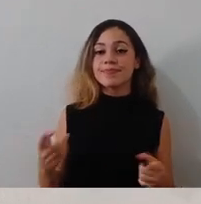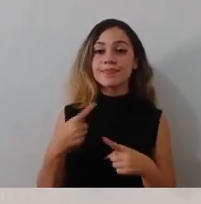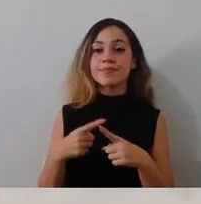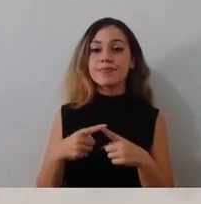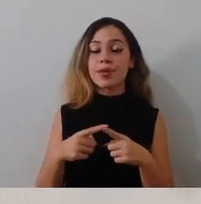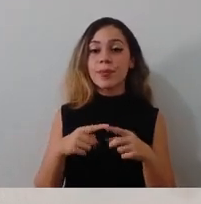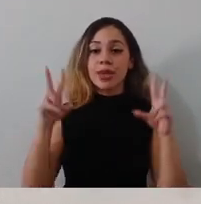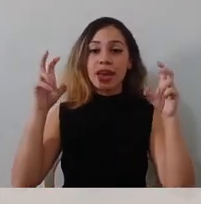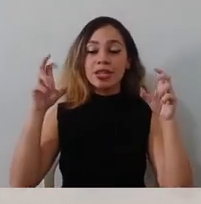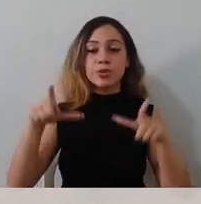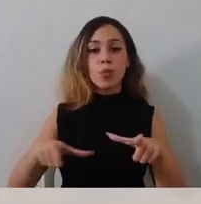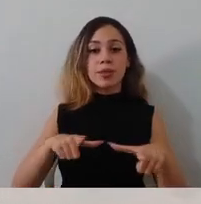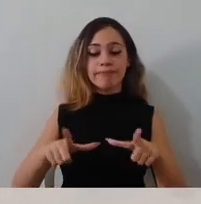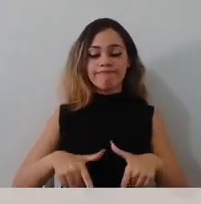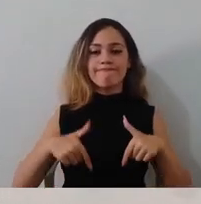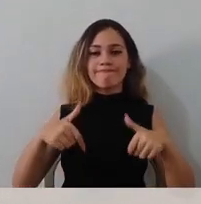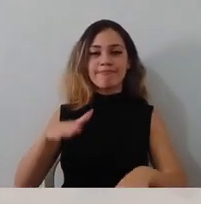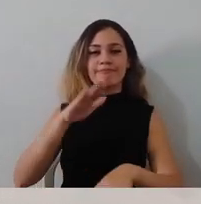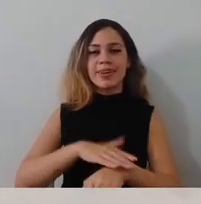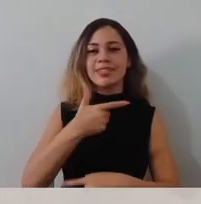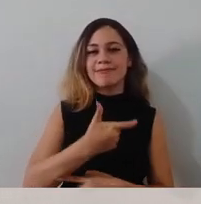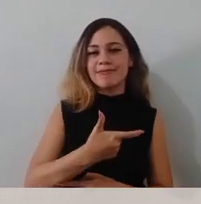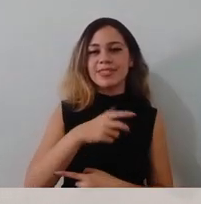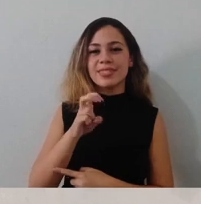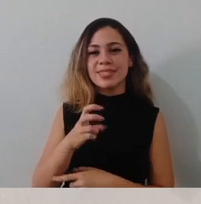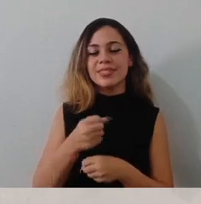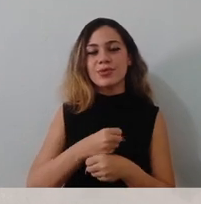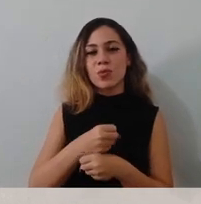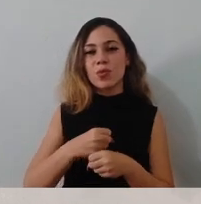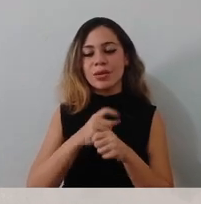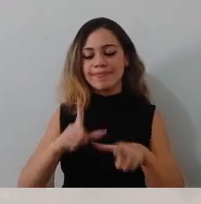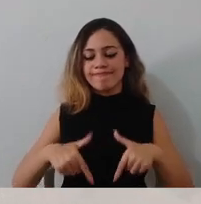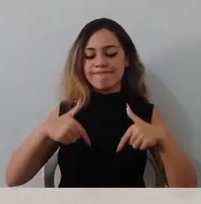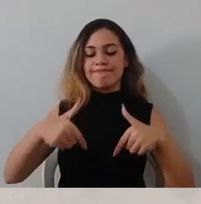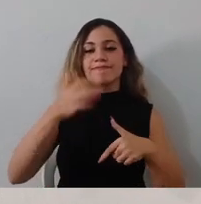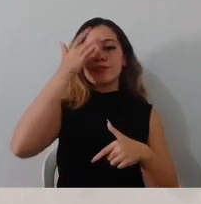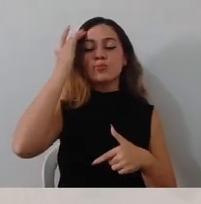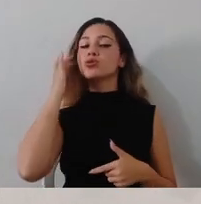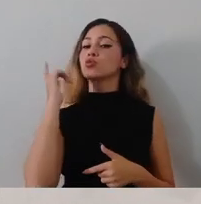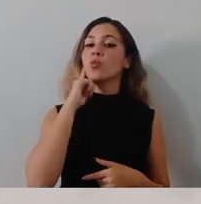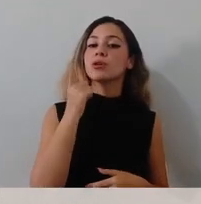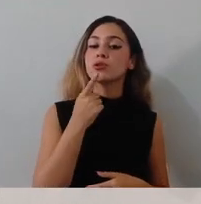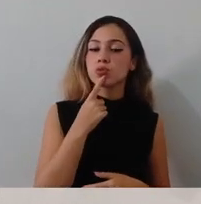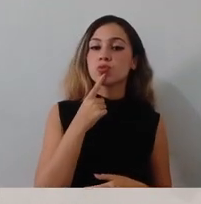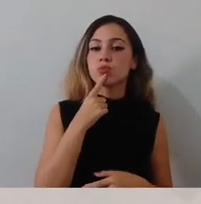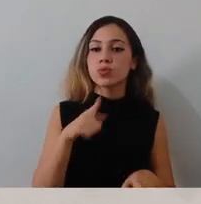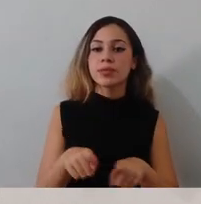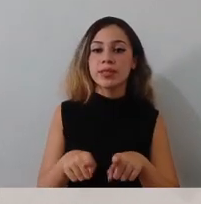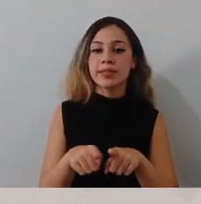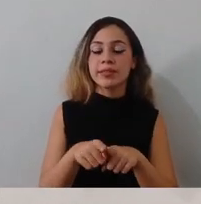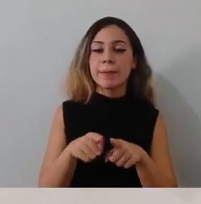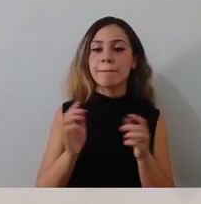Então, é em relação ao trabalho, Seu né? trabalho. Mais de 25 anos na área da educação, atuando com as pessoas surdas,